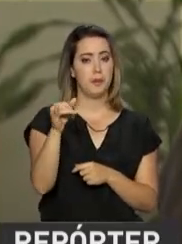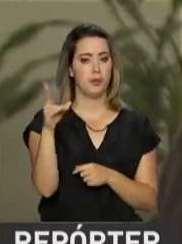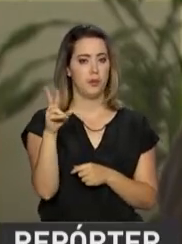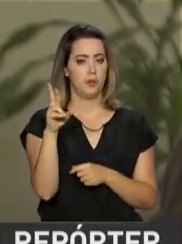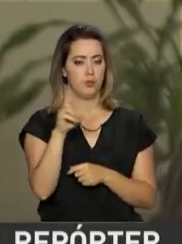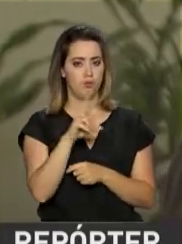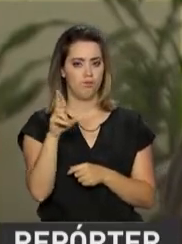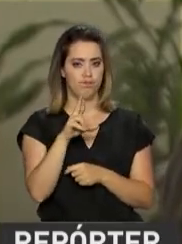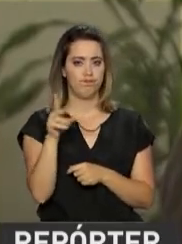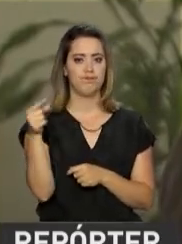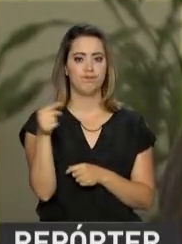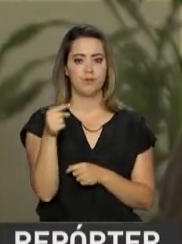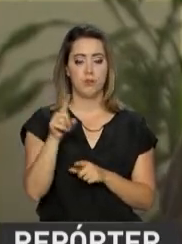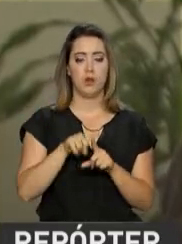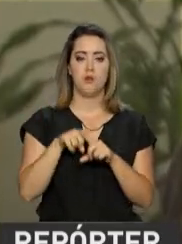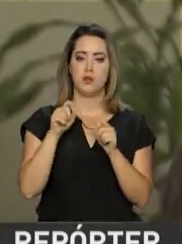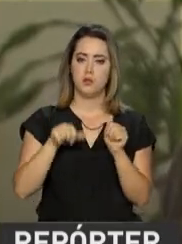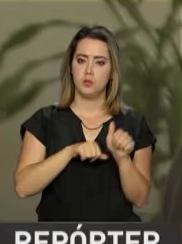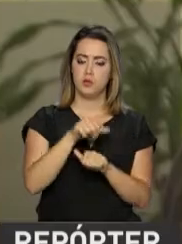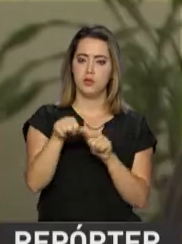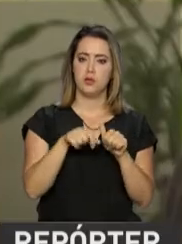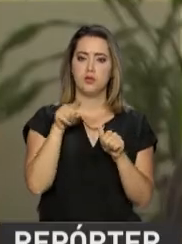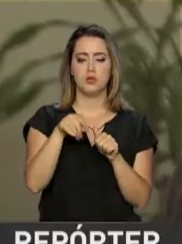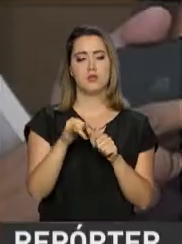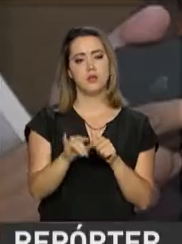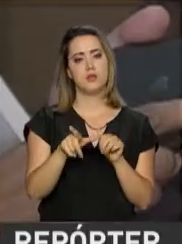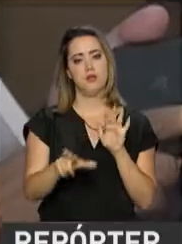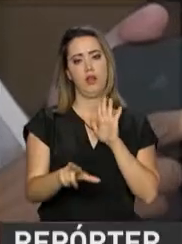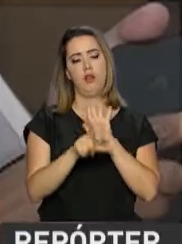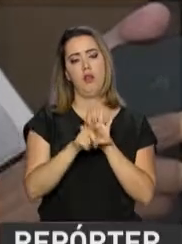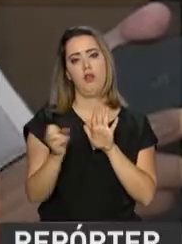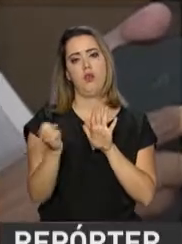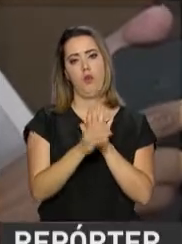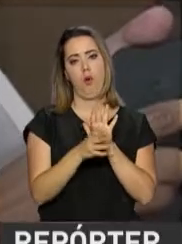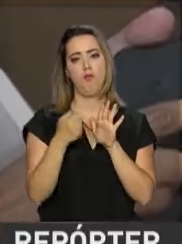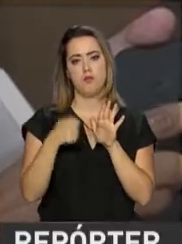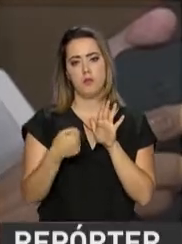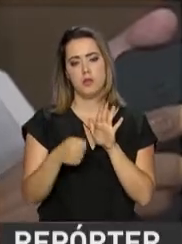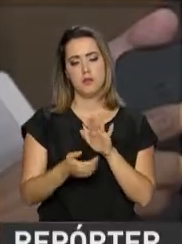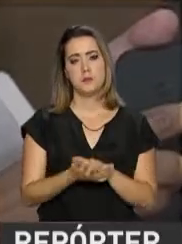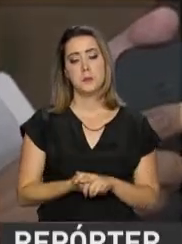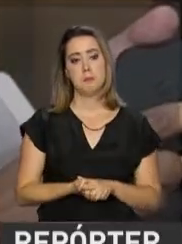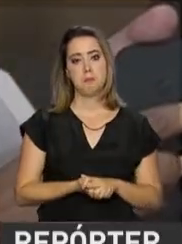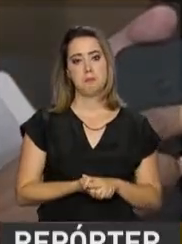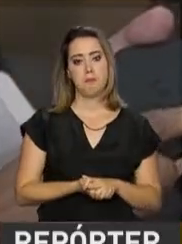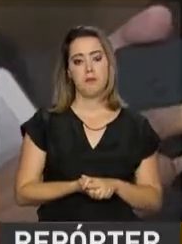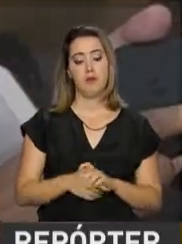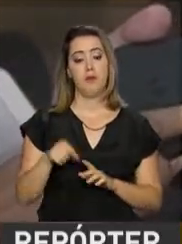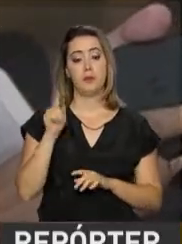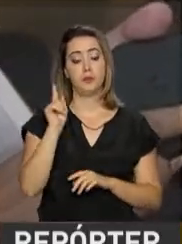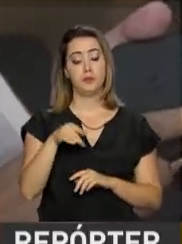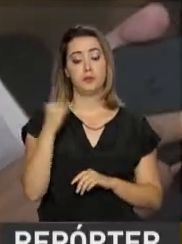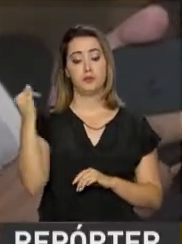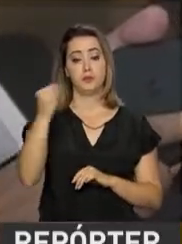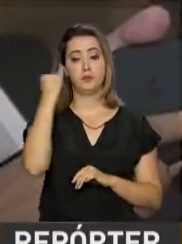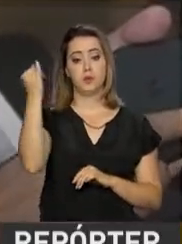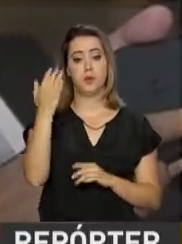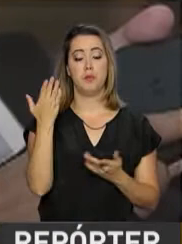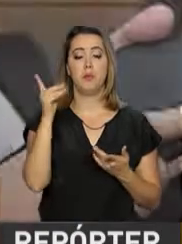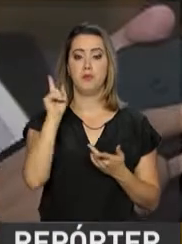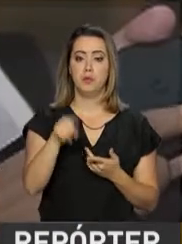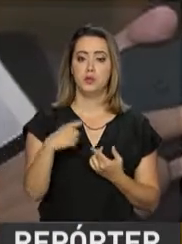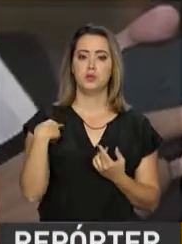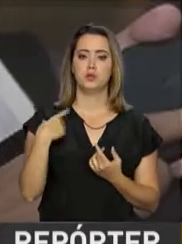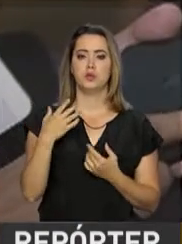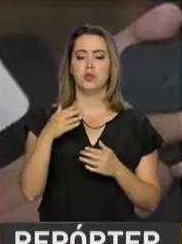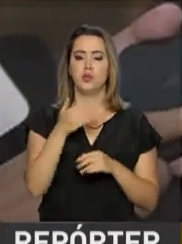ministro só é possível reverter esse quadro com a reforma é fundamental para a continuidade do crescimento econômico a consciência disso no